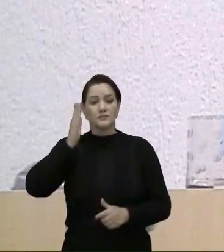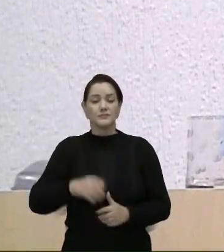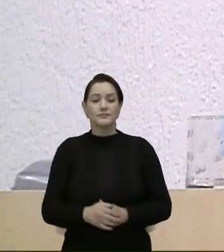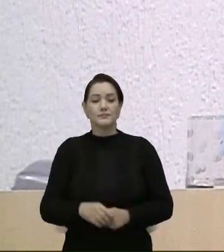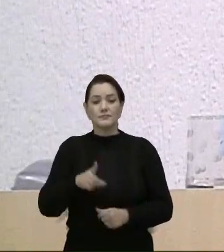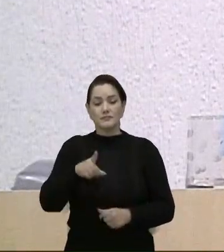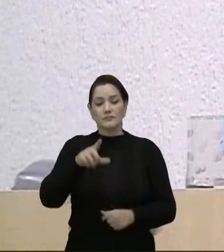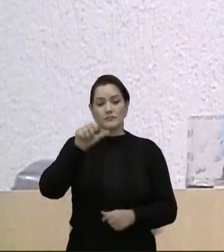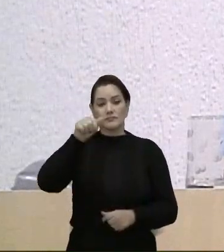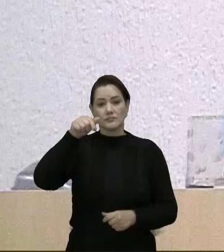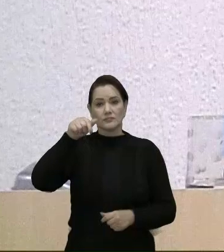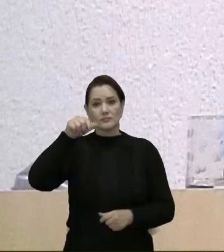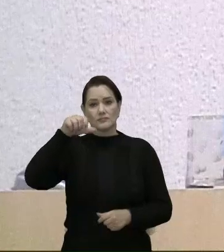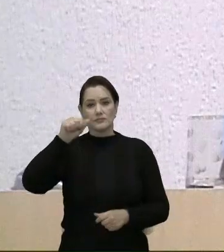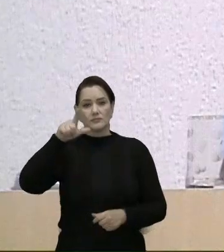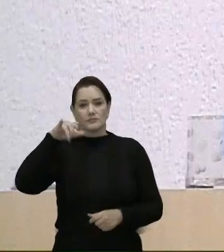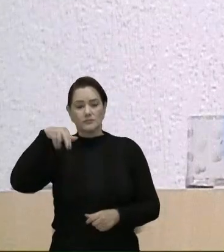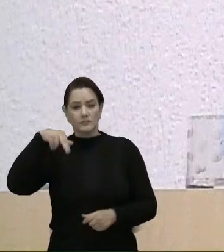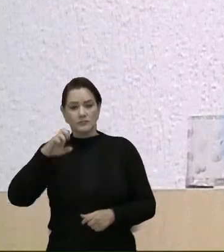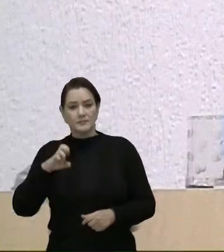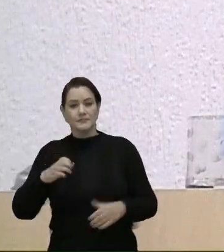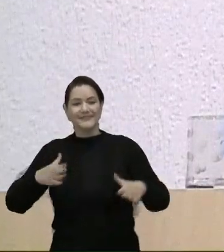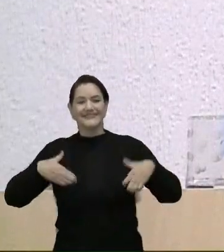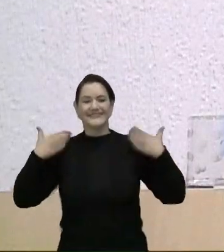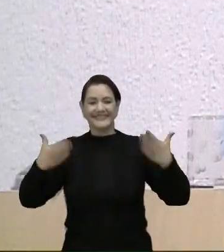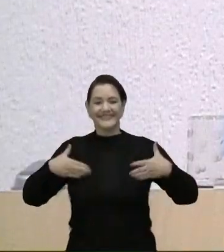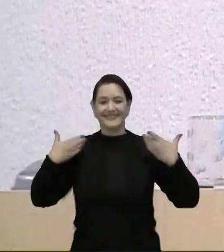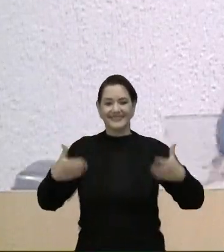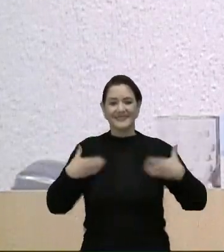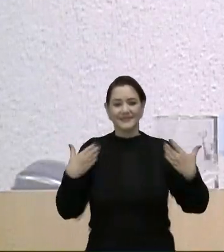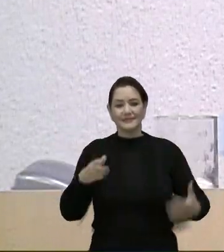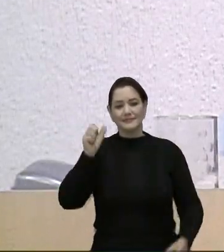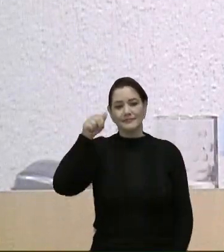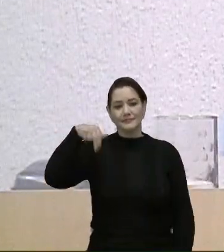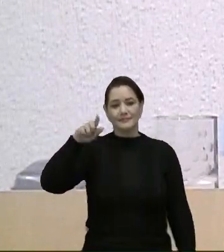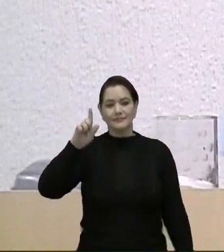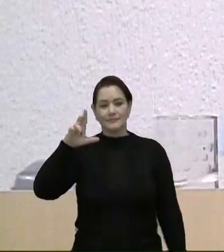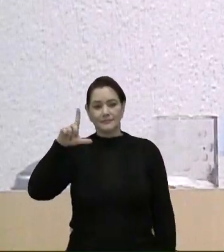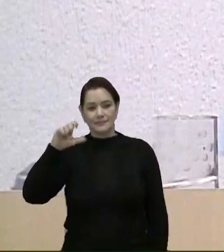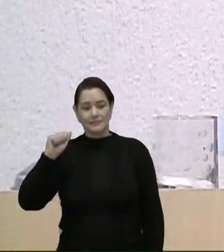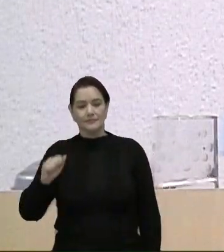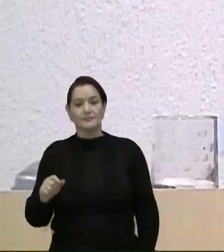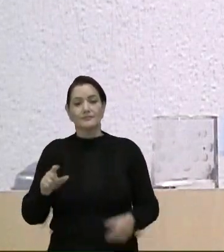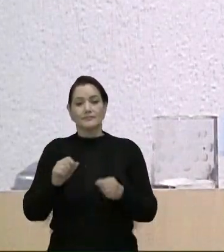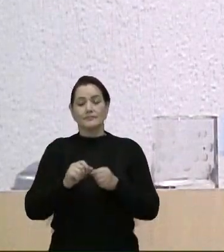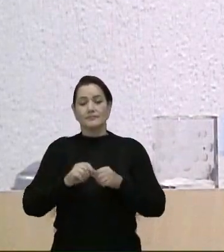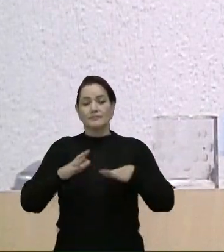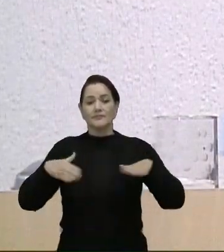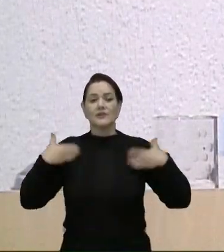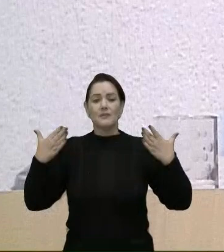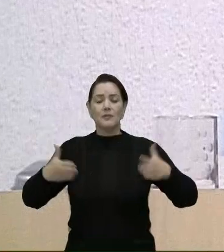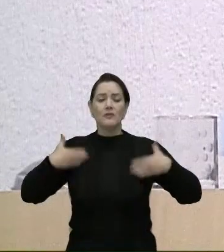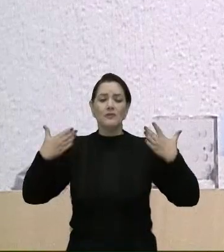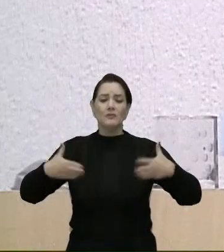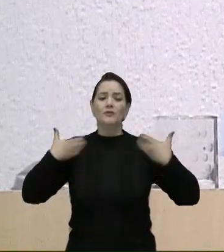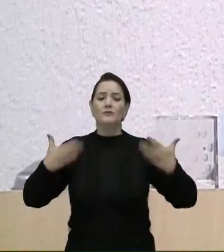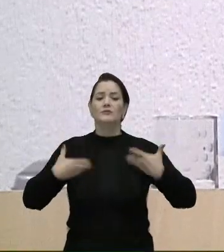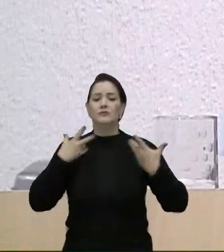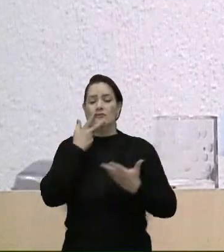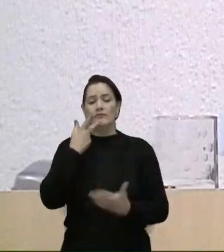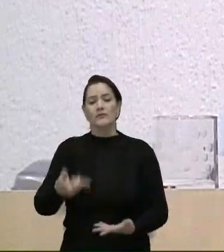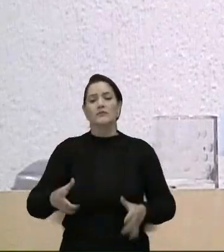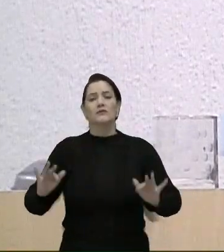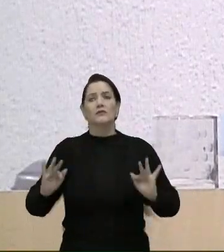dona Lina ali que faz alegria, a dona Ângela faz alegria do pessoal, entendeu? Numa